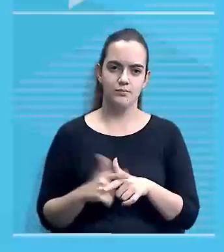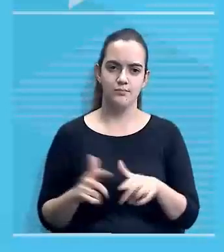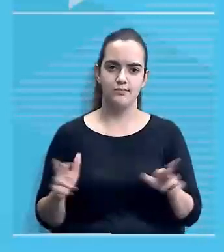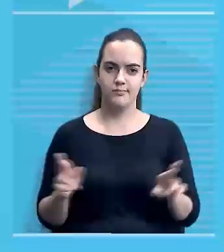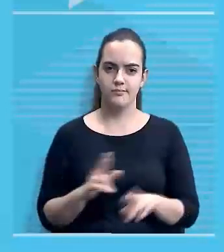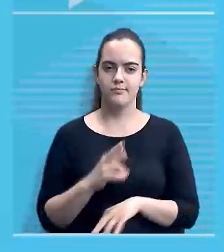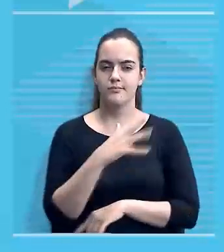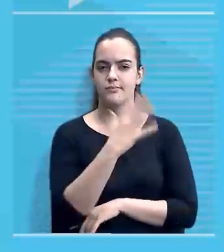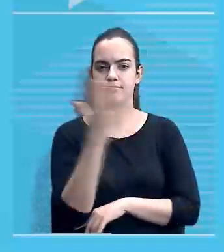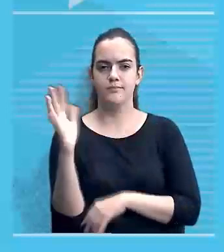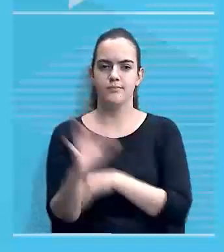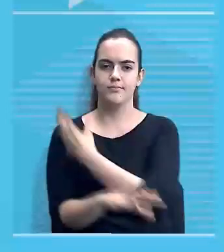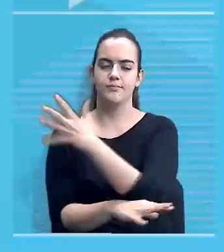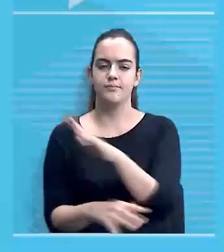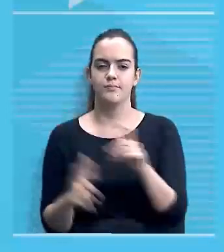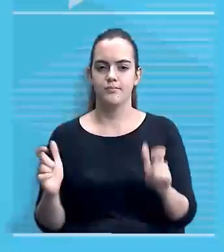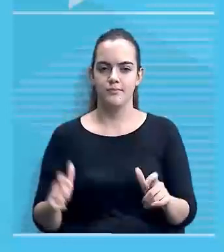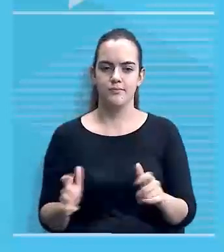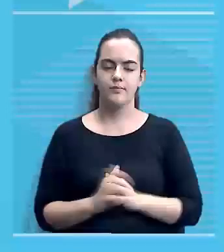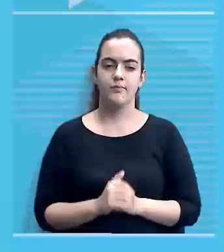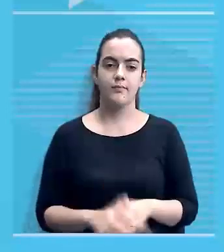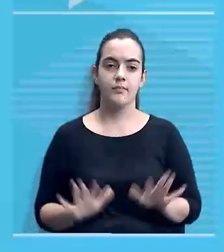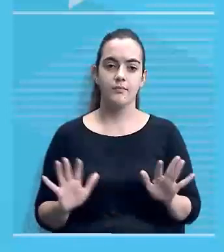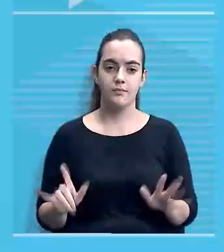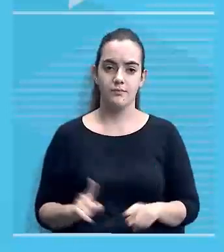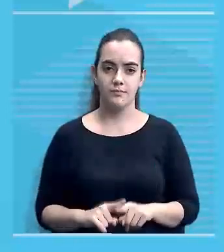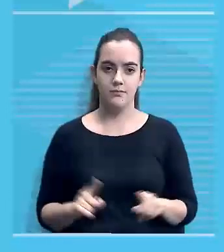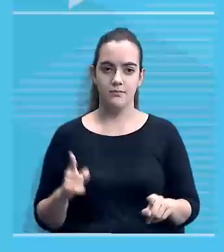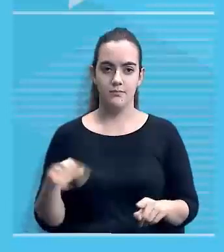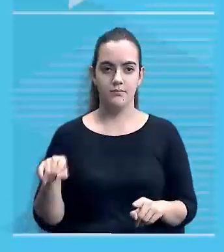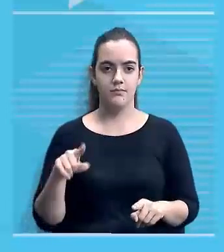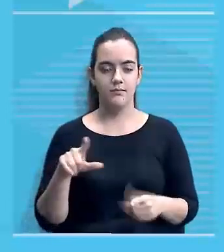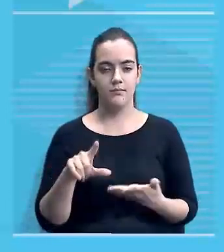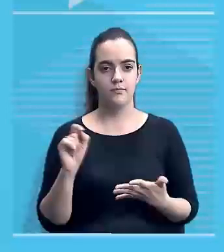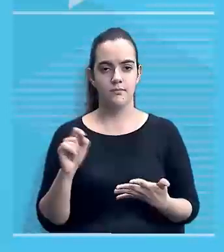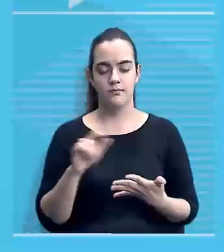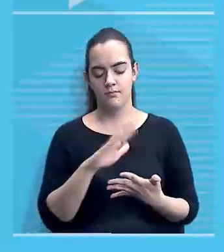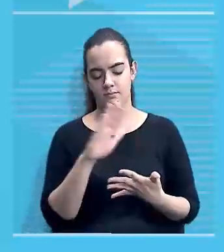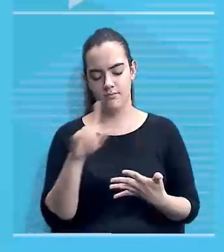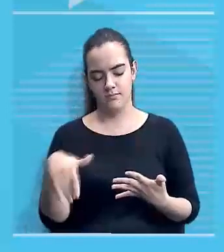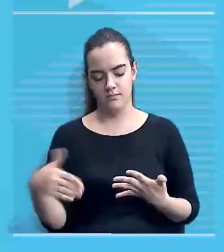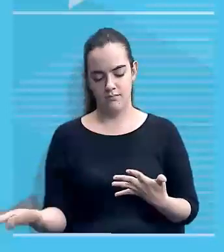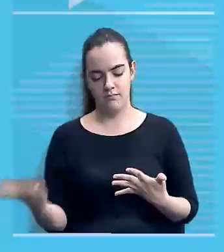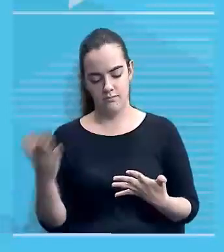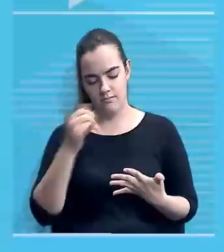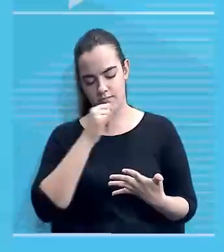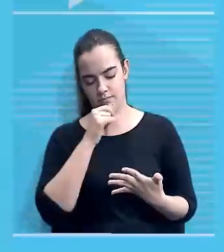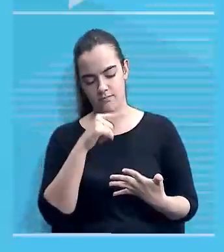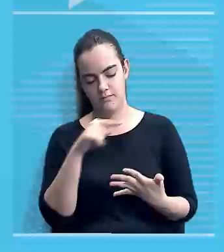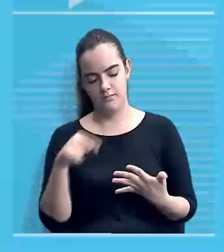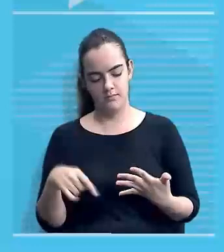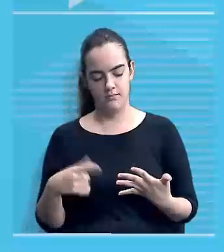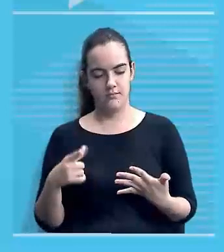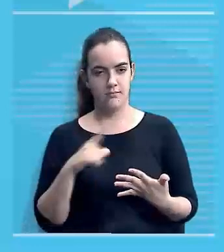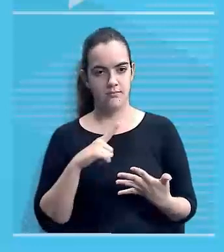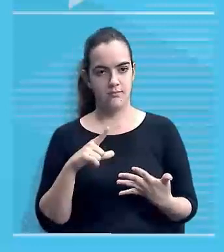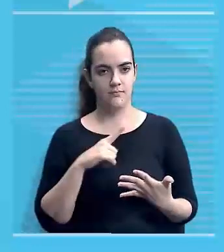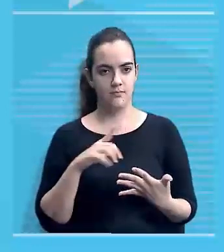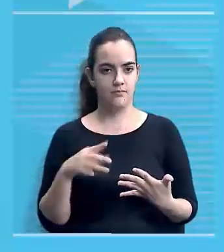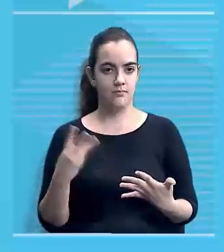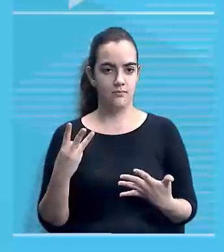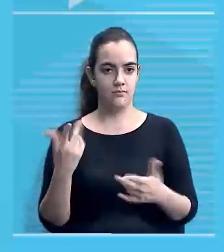assinale a alternativa que contém os três tipos de fenômenos relacionados às alterações